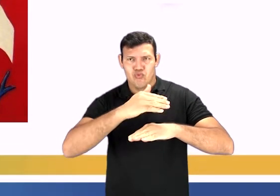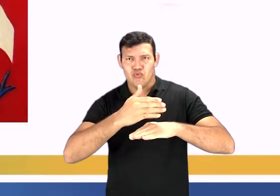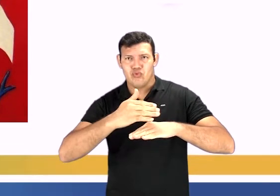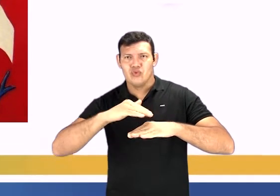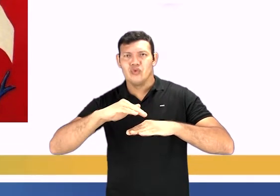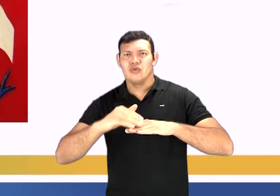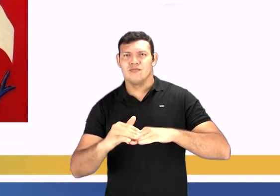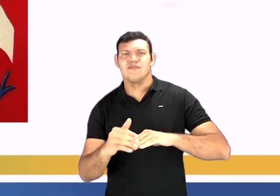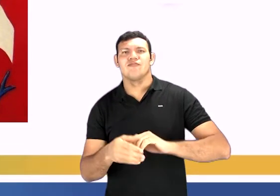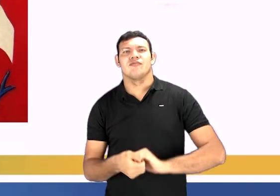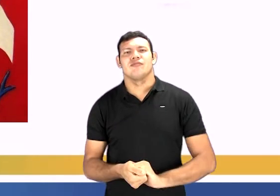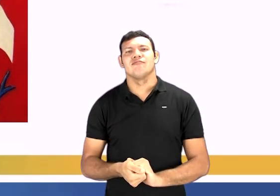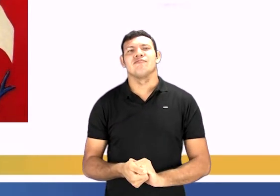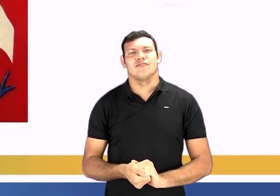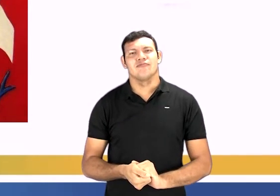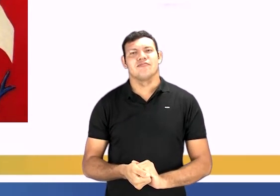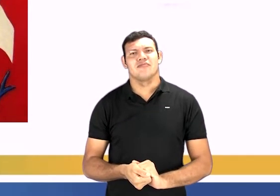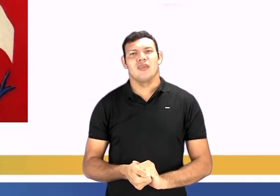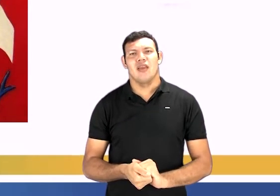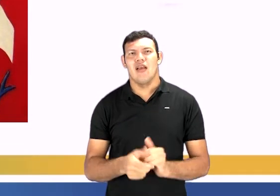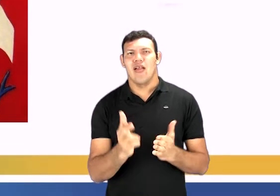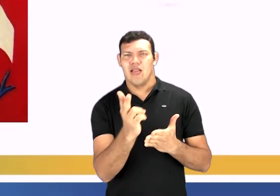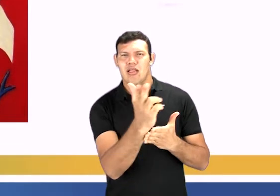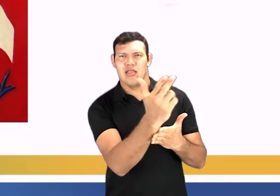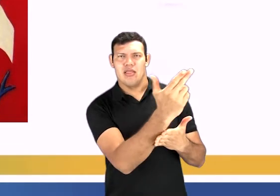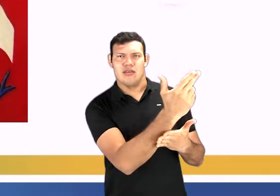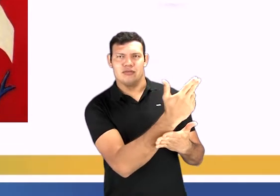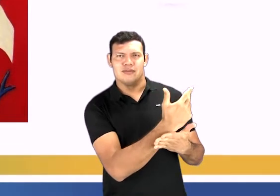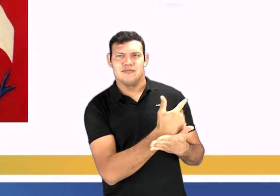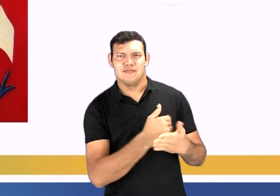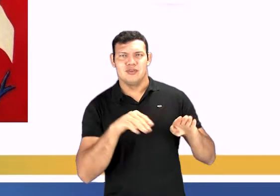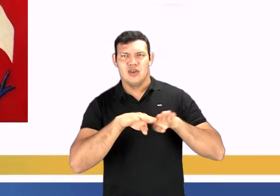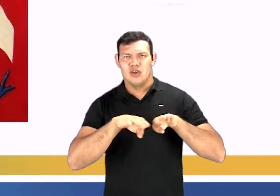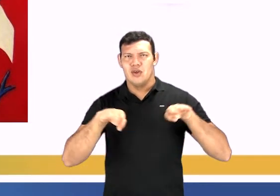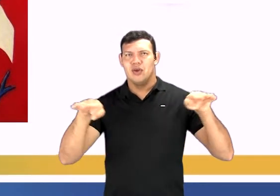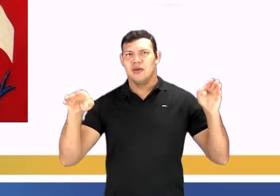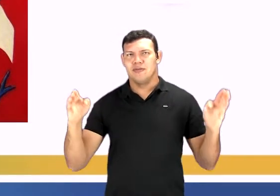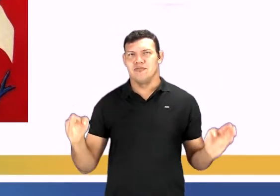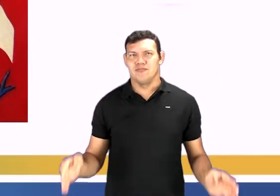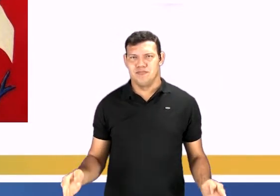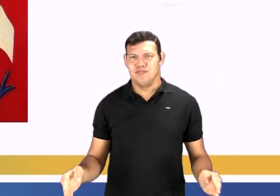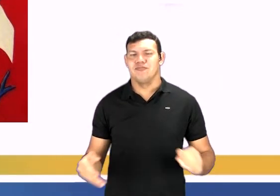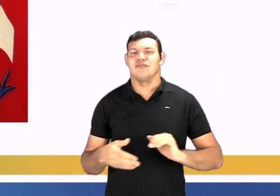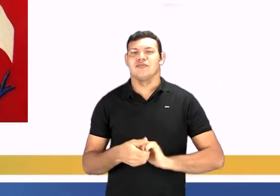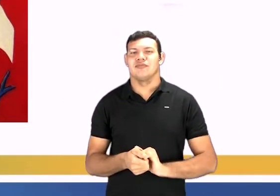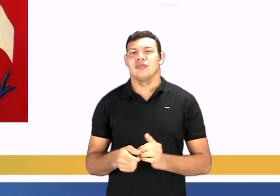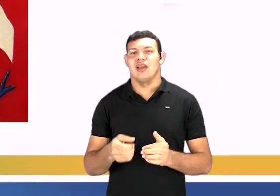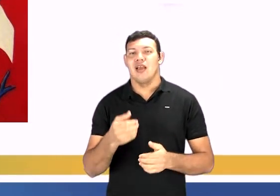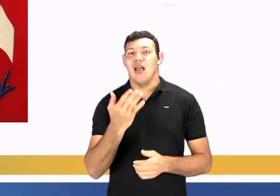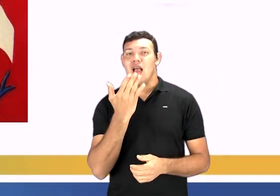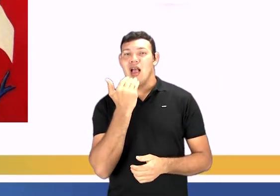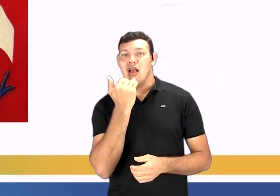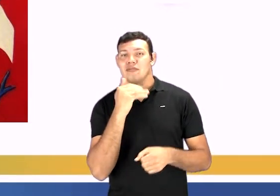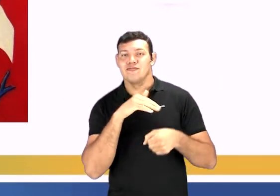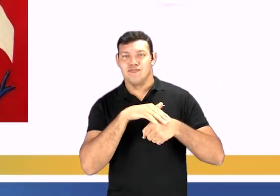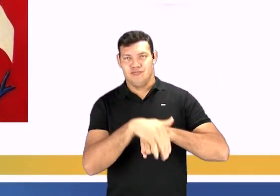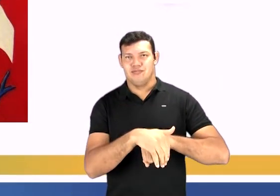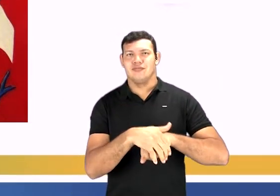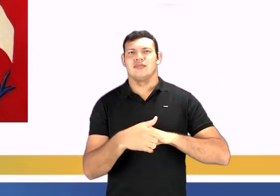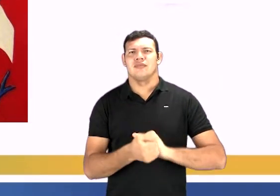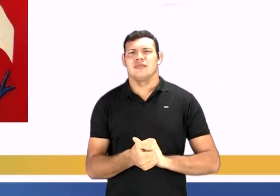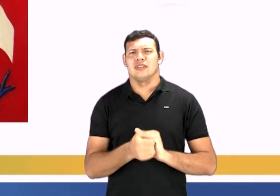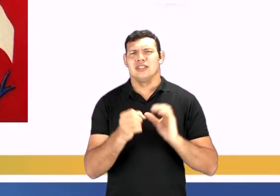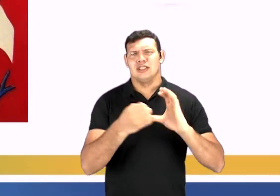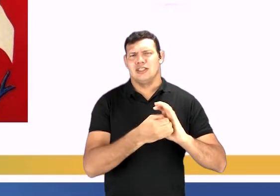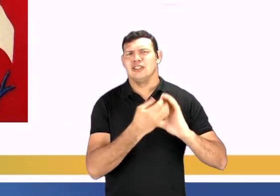estão vendo é de Henri Matisse, A Mesa de Jantar ou Harmonia em Vermelho. E aí a gente vê todas essas